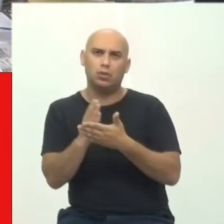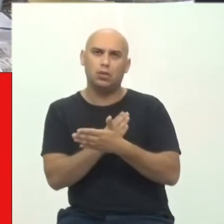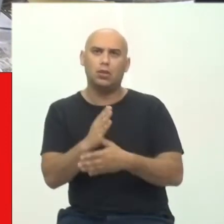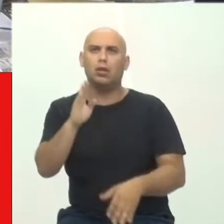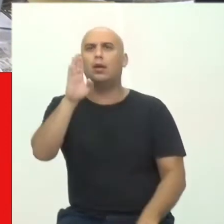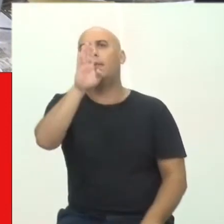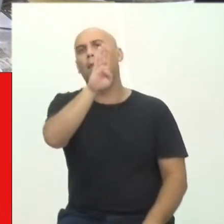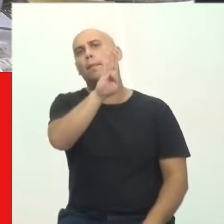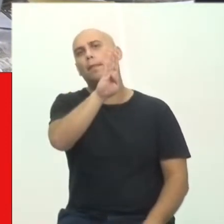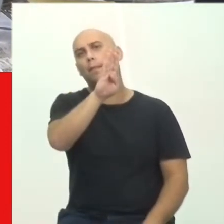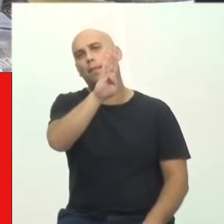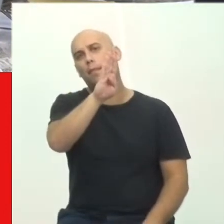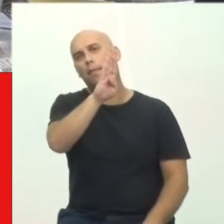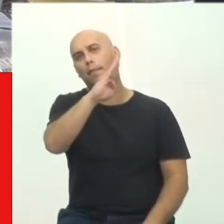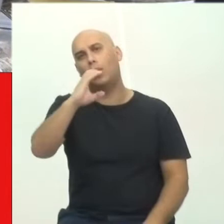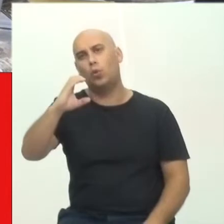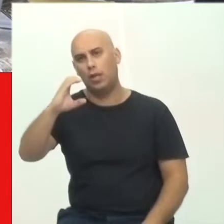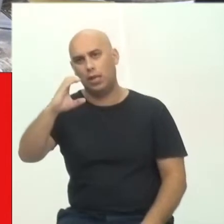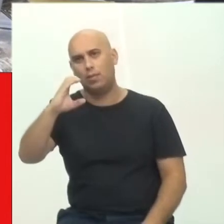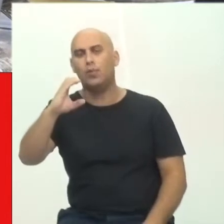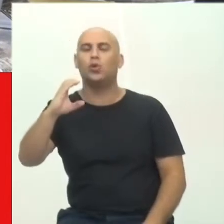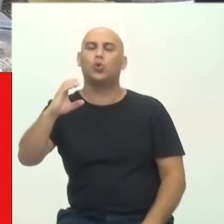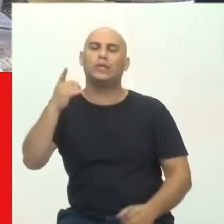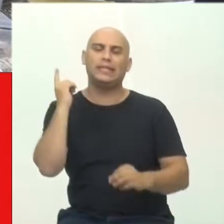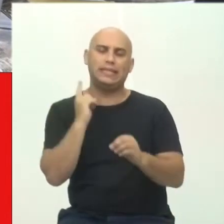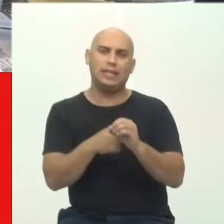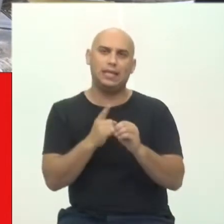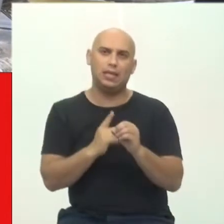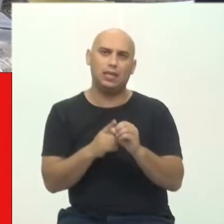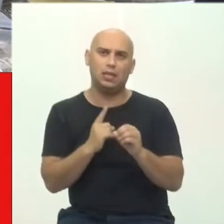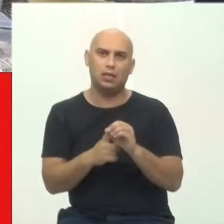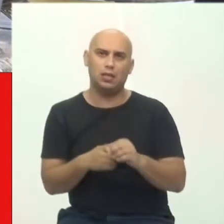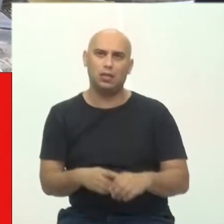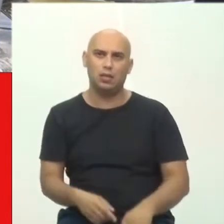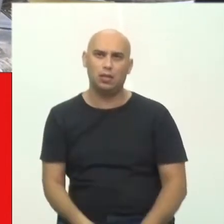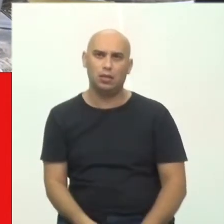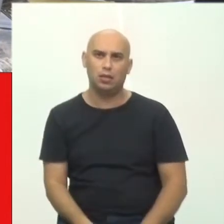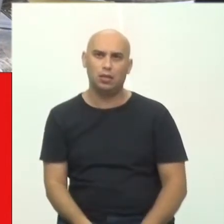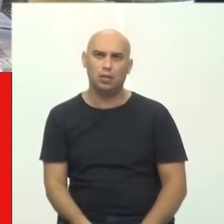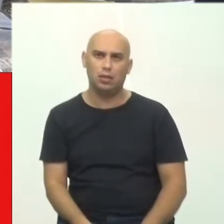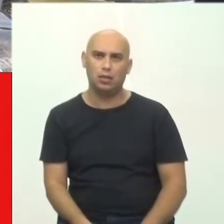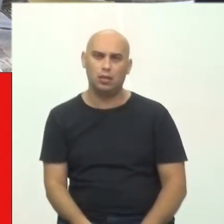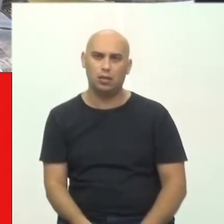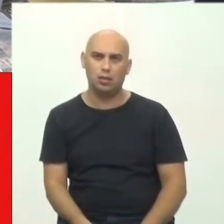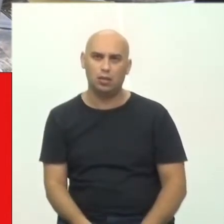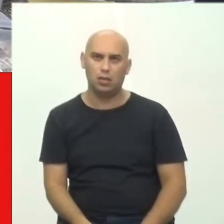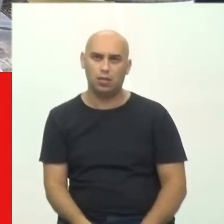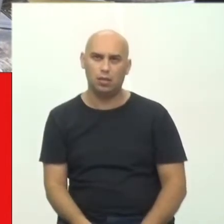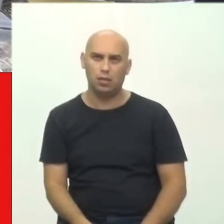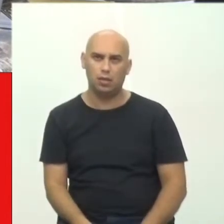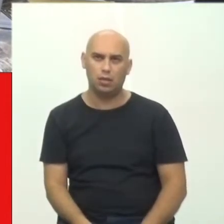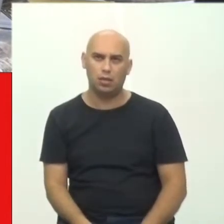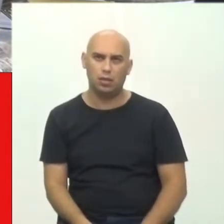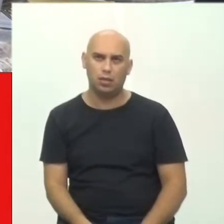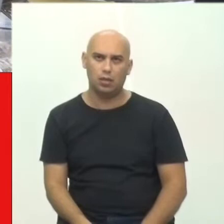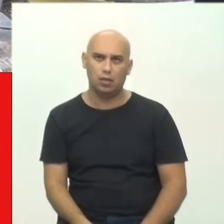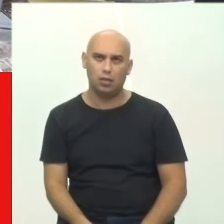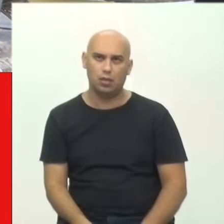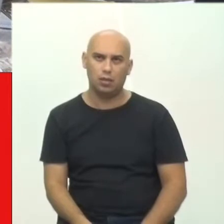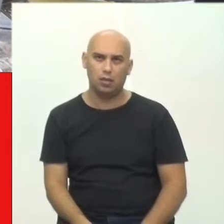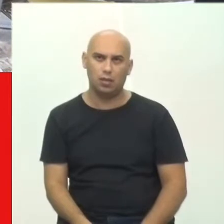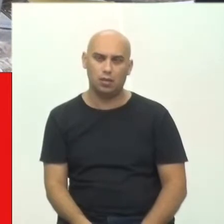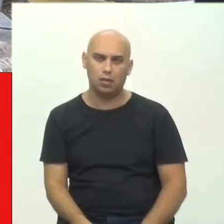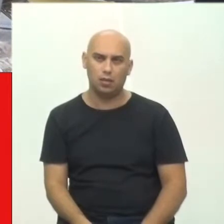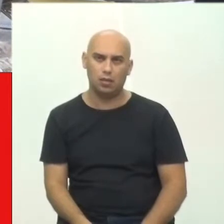né? Copenhague também, da Holanda, pessoal, como é que funciona.